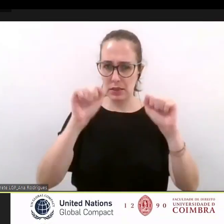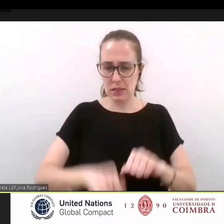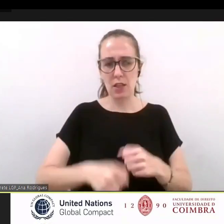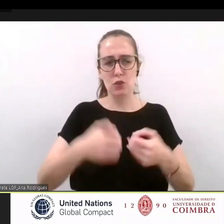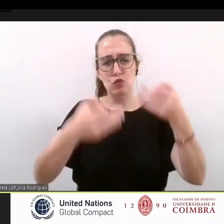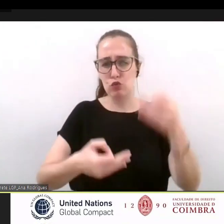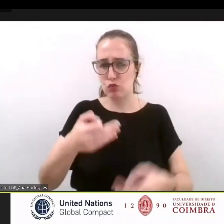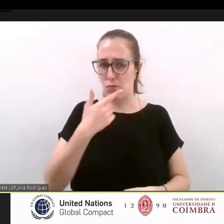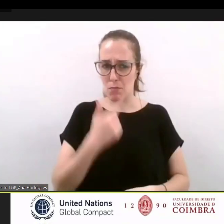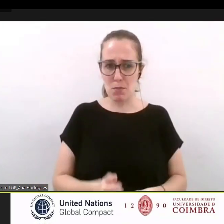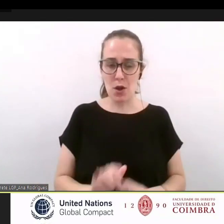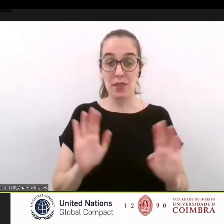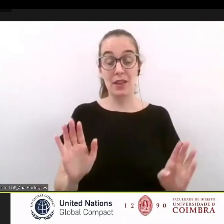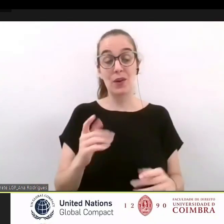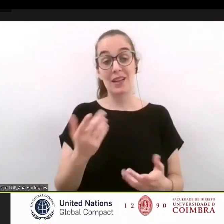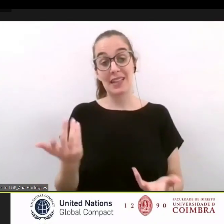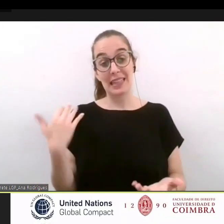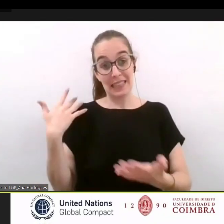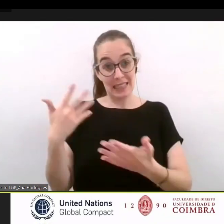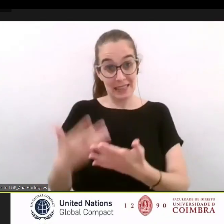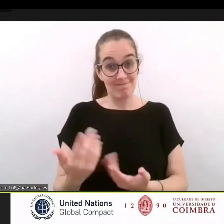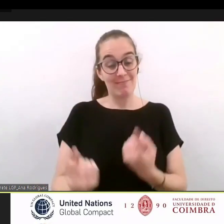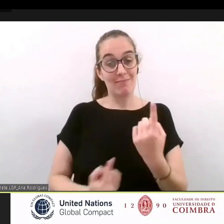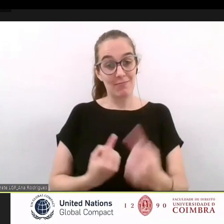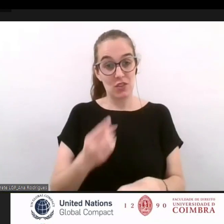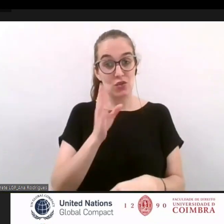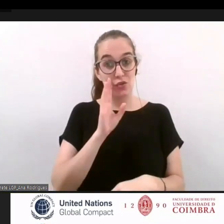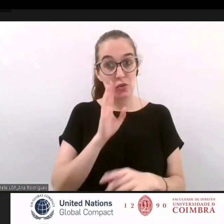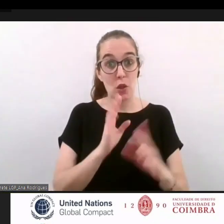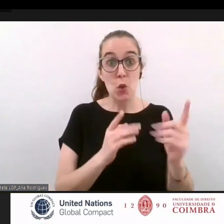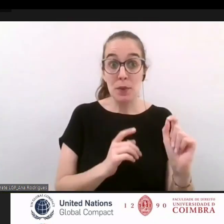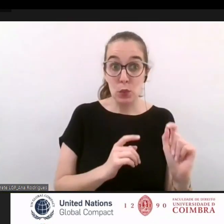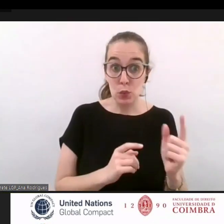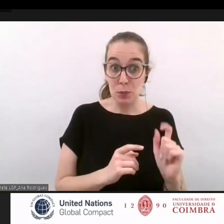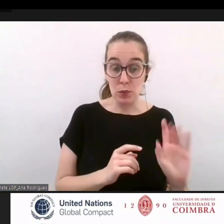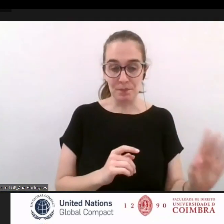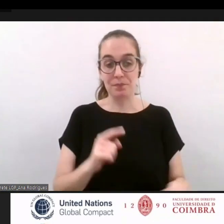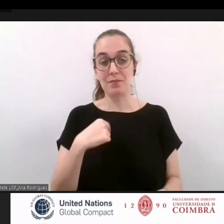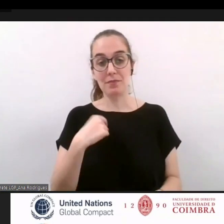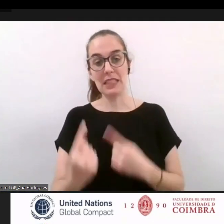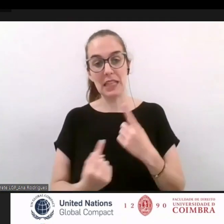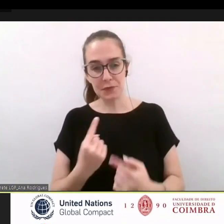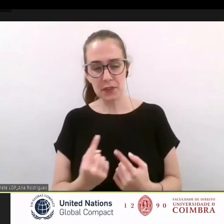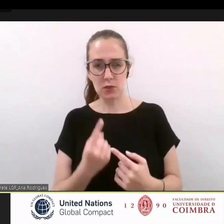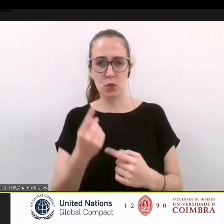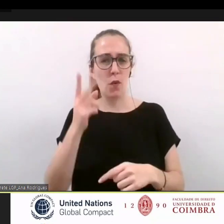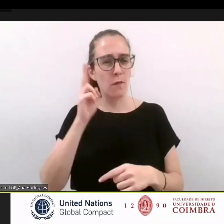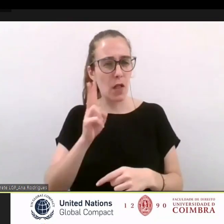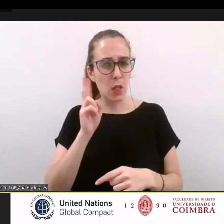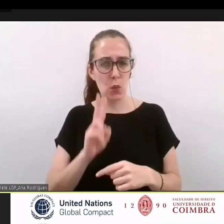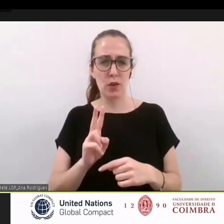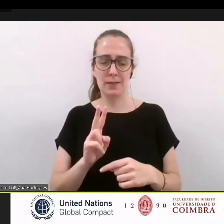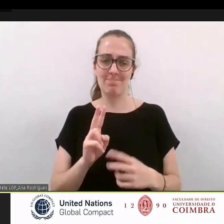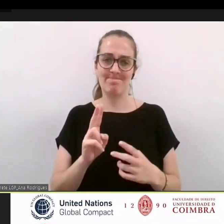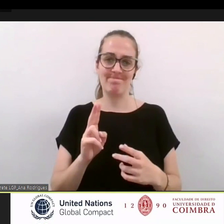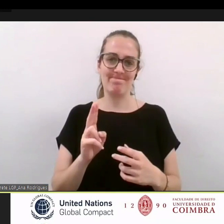injustiças, e aquilo que nós vemos hoje em dia é que Sandra, tem um minuto o elemento ou o valor mais